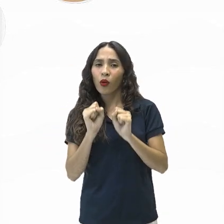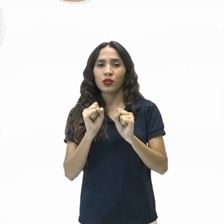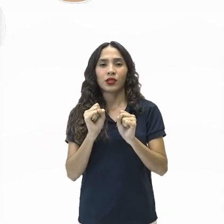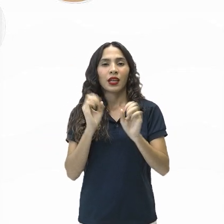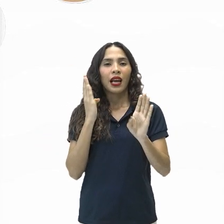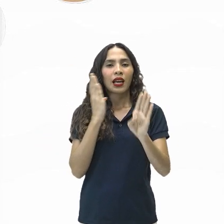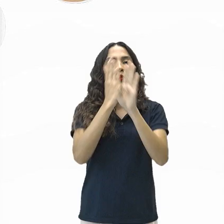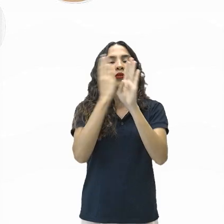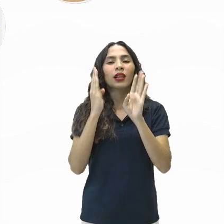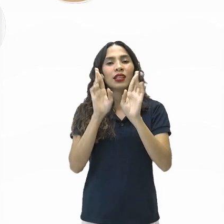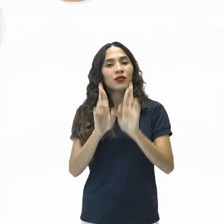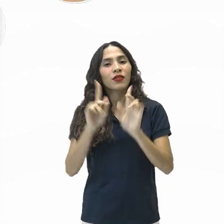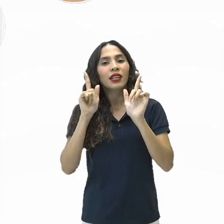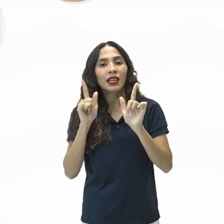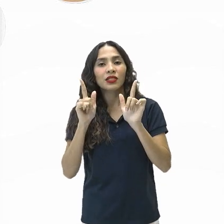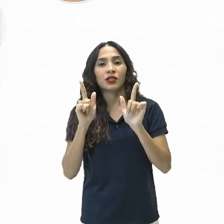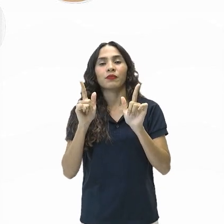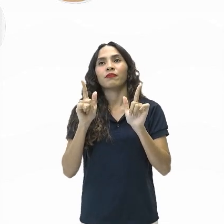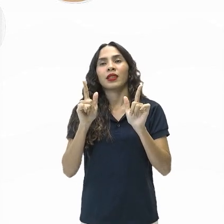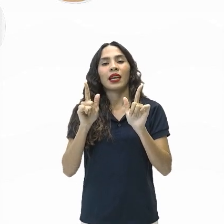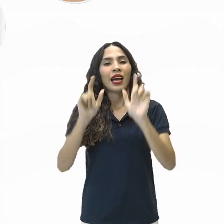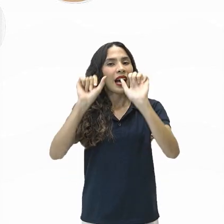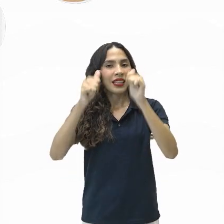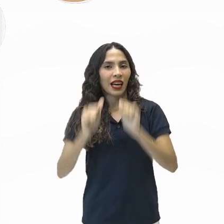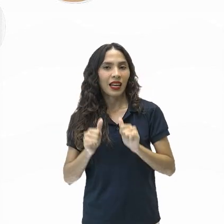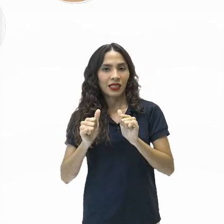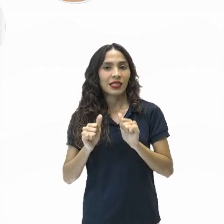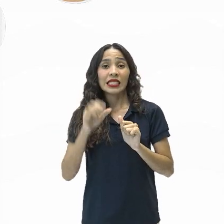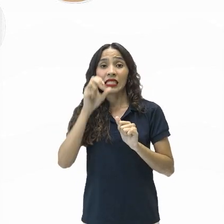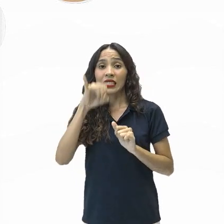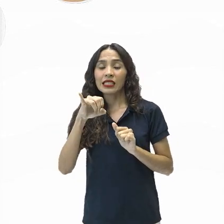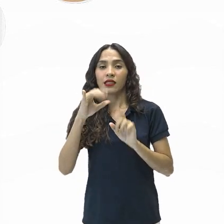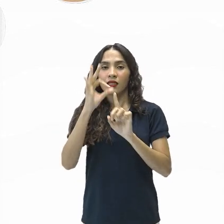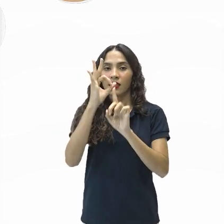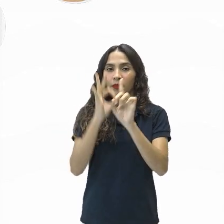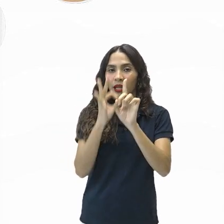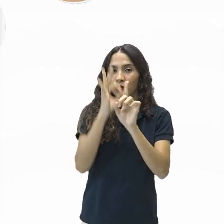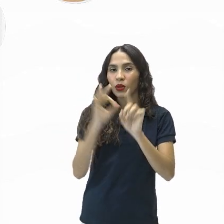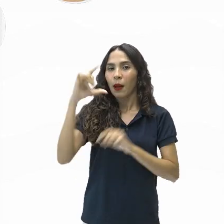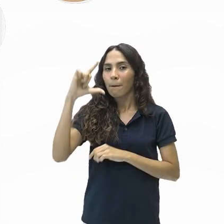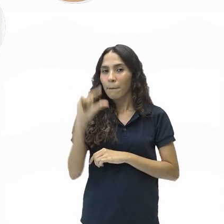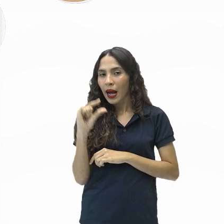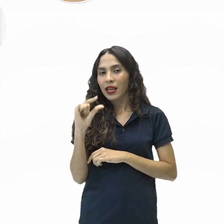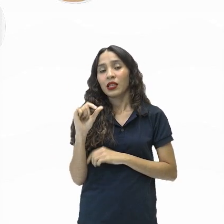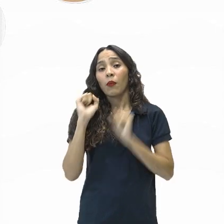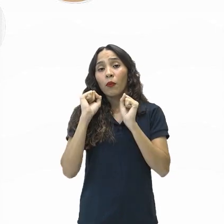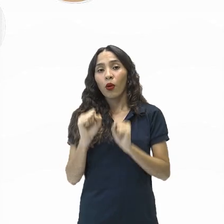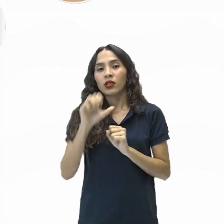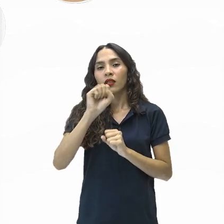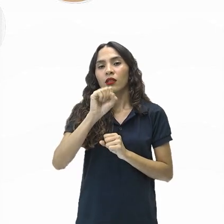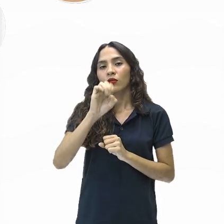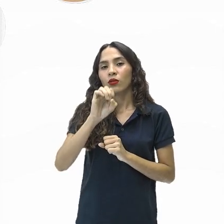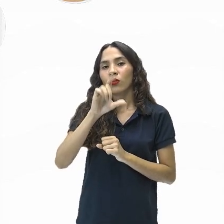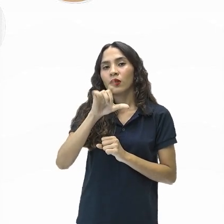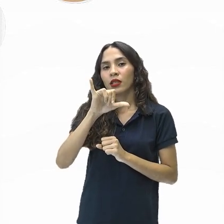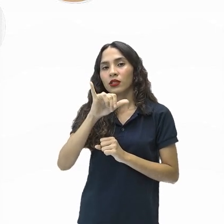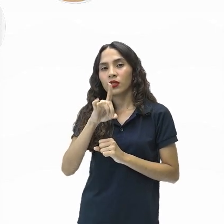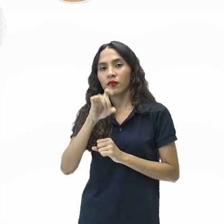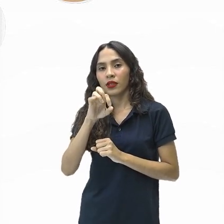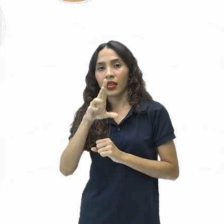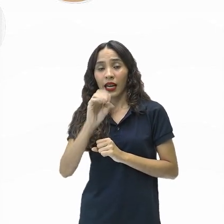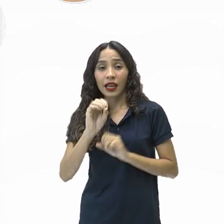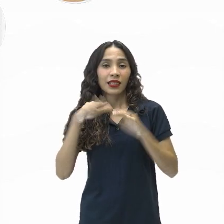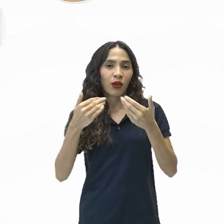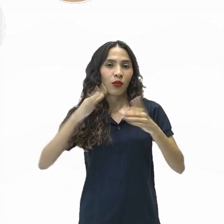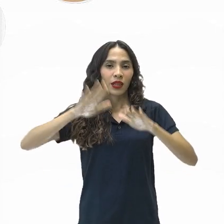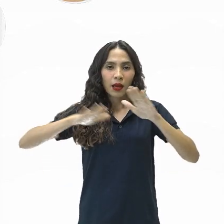uma temperatura muito baixa, aquela água ela pode solidificar, né? Então depende ali de diversos fatores